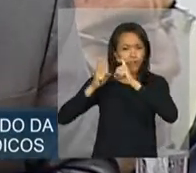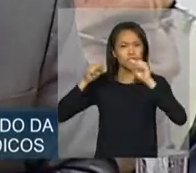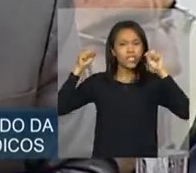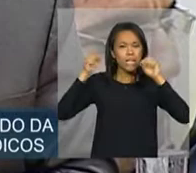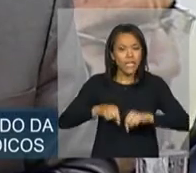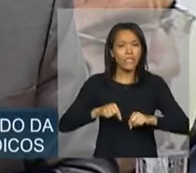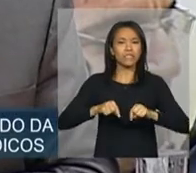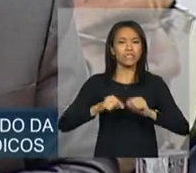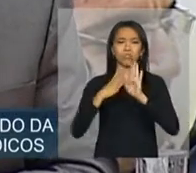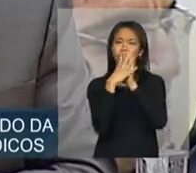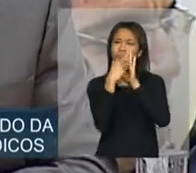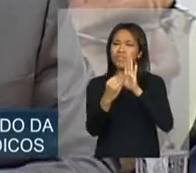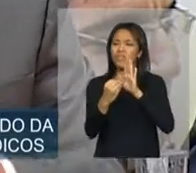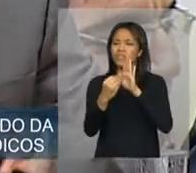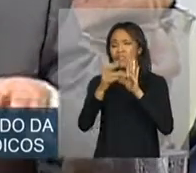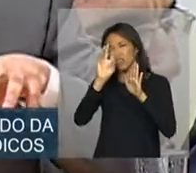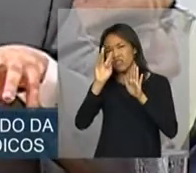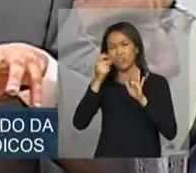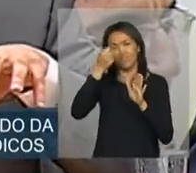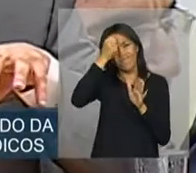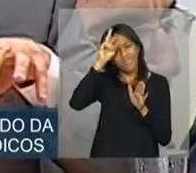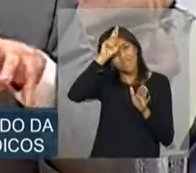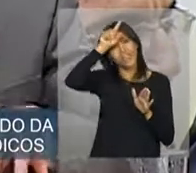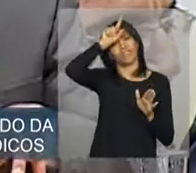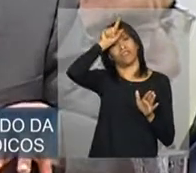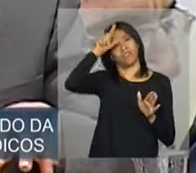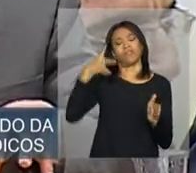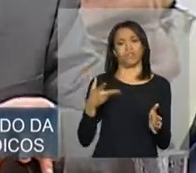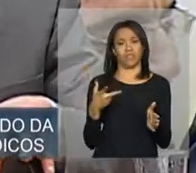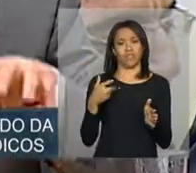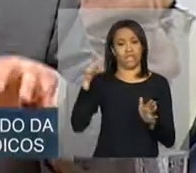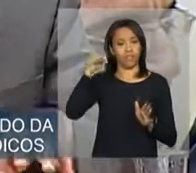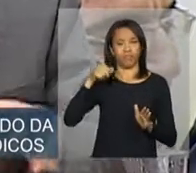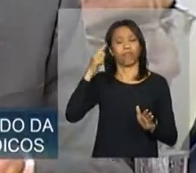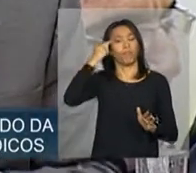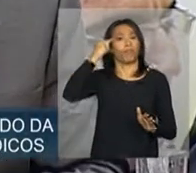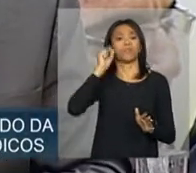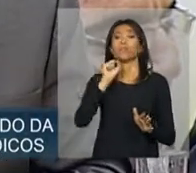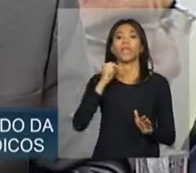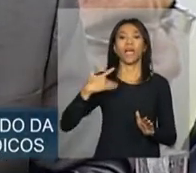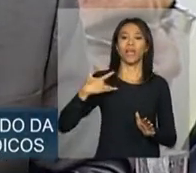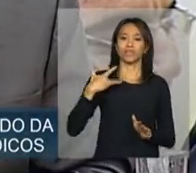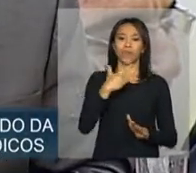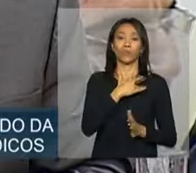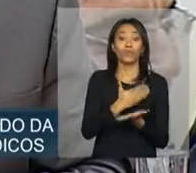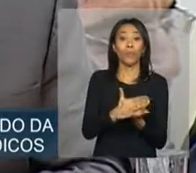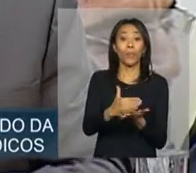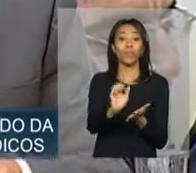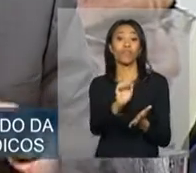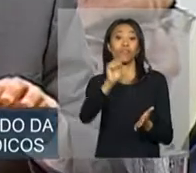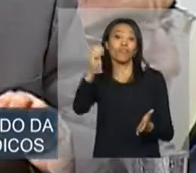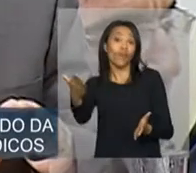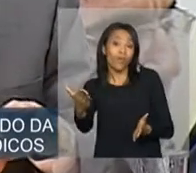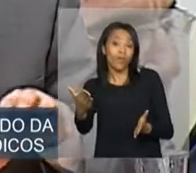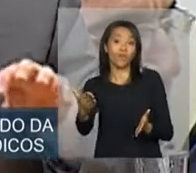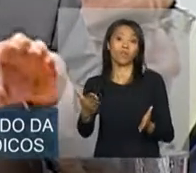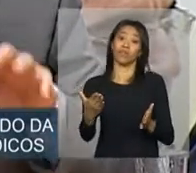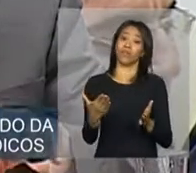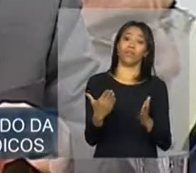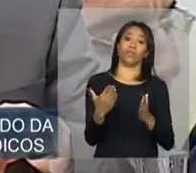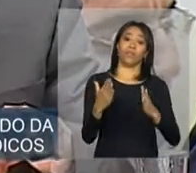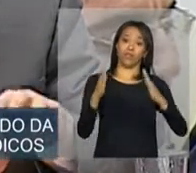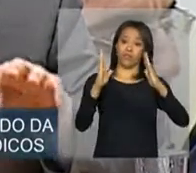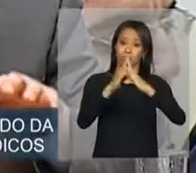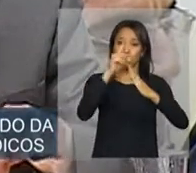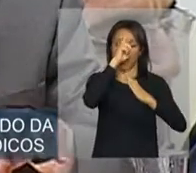paradigma de que a saúde deve começar a fora do hospital já saúde tem que